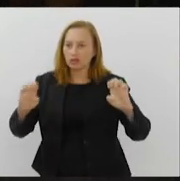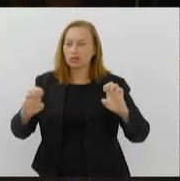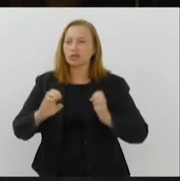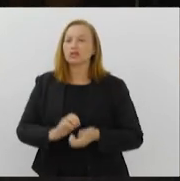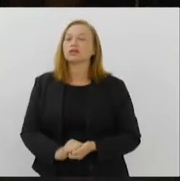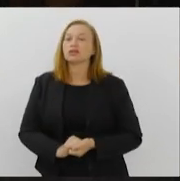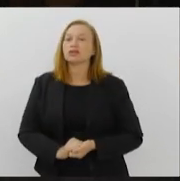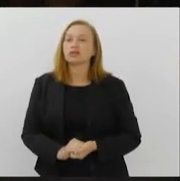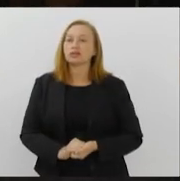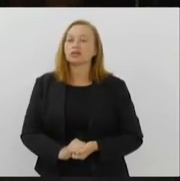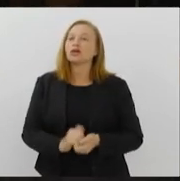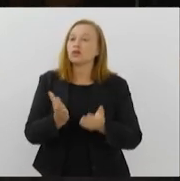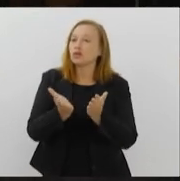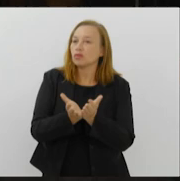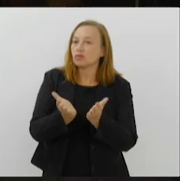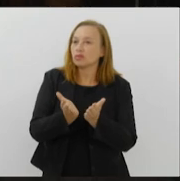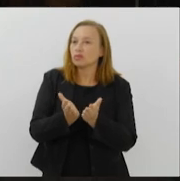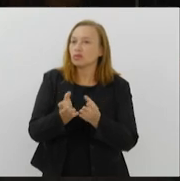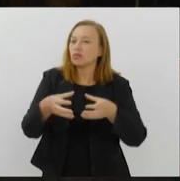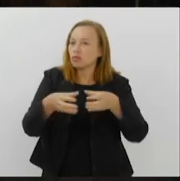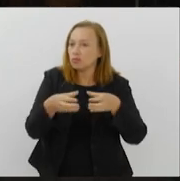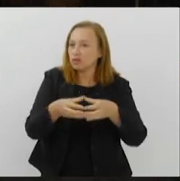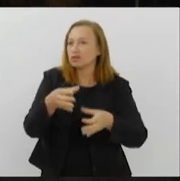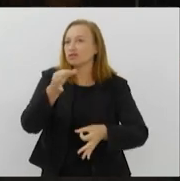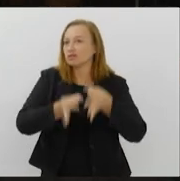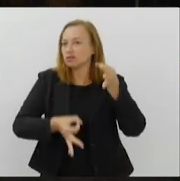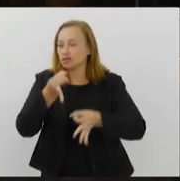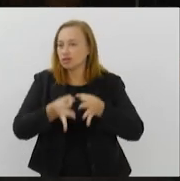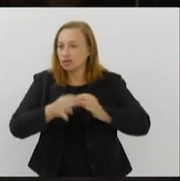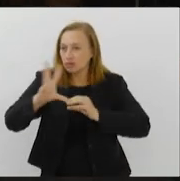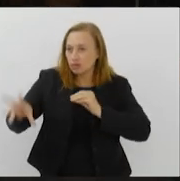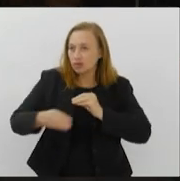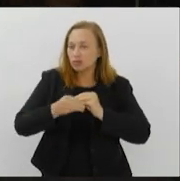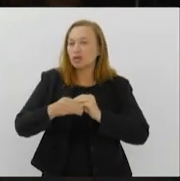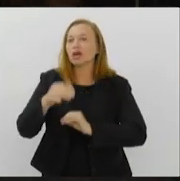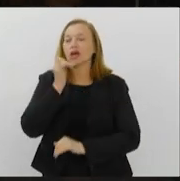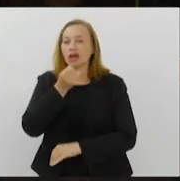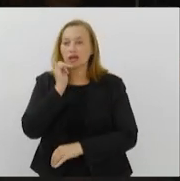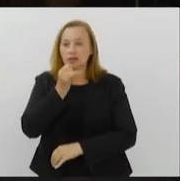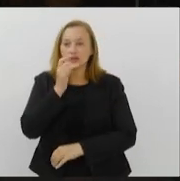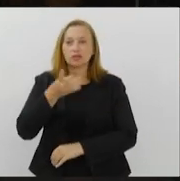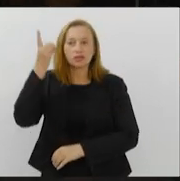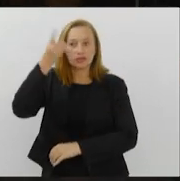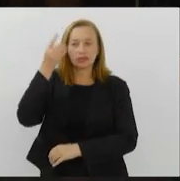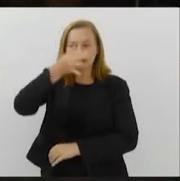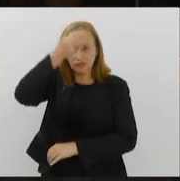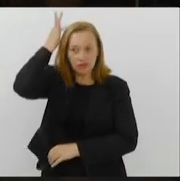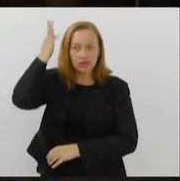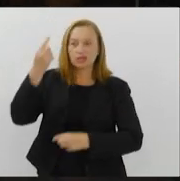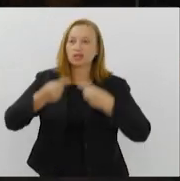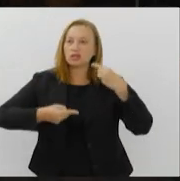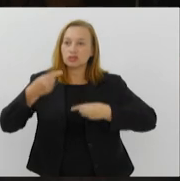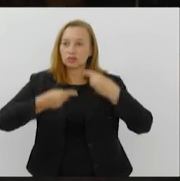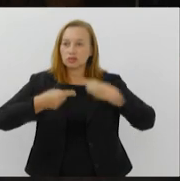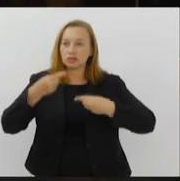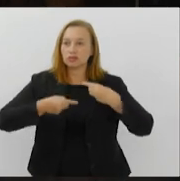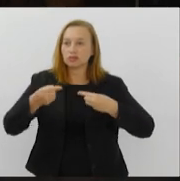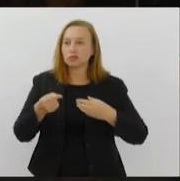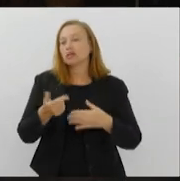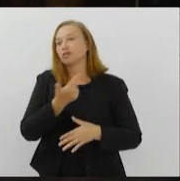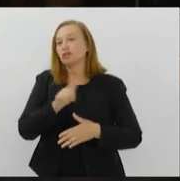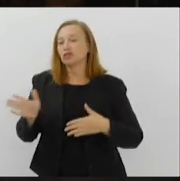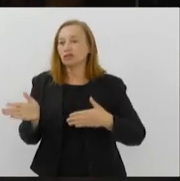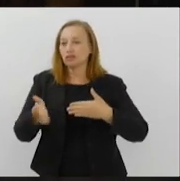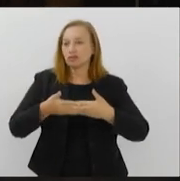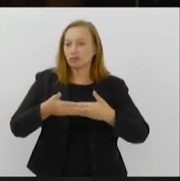Pareceres da Comissão de Constituição e Justiça pela Juridicidade com emenda. Relator, deputado Fred Pacheco. Em discussão, não havendo quem